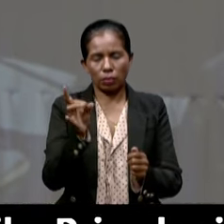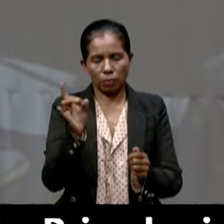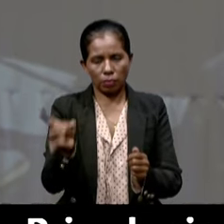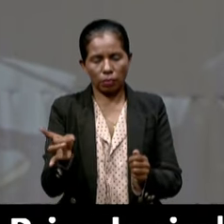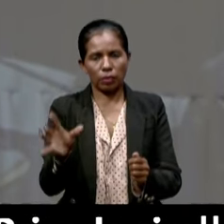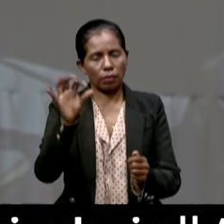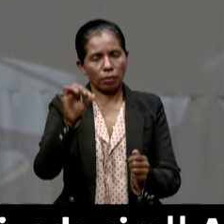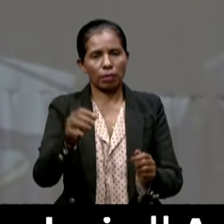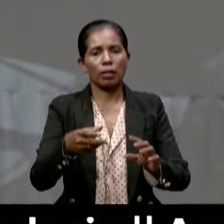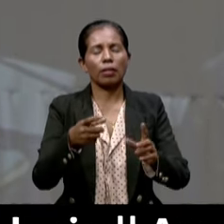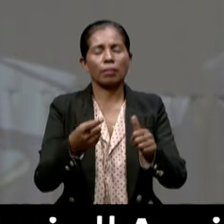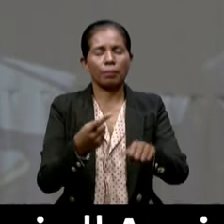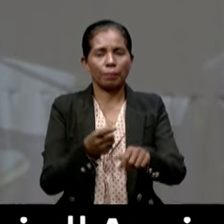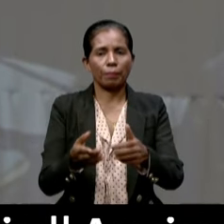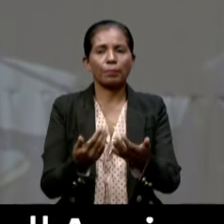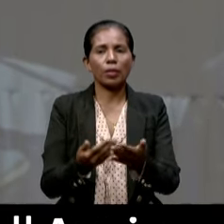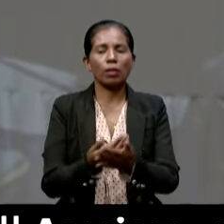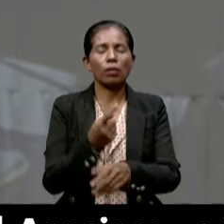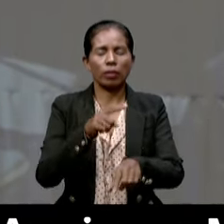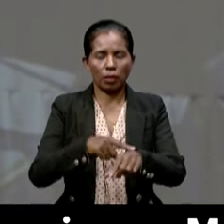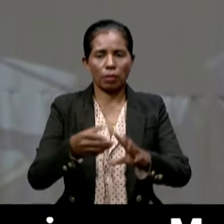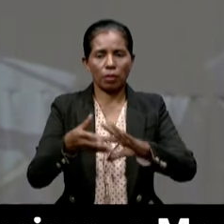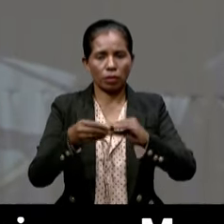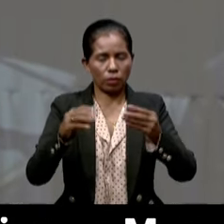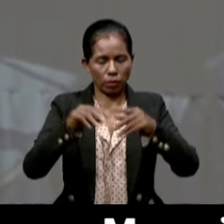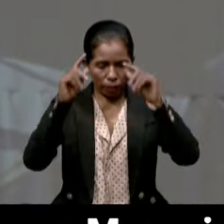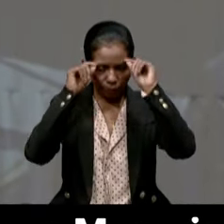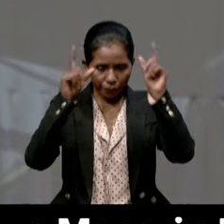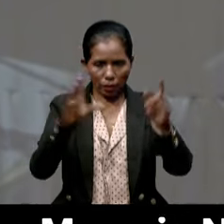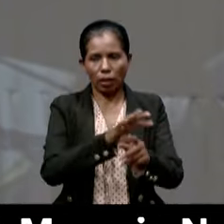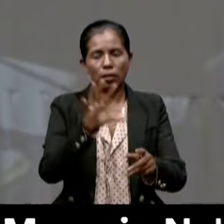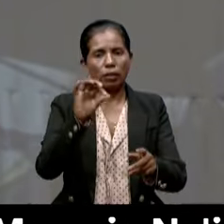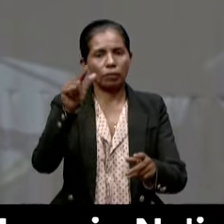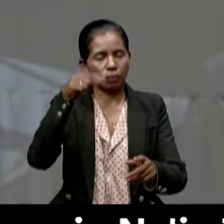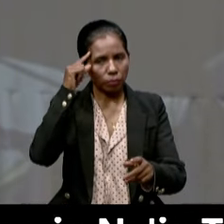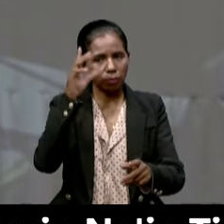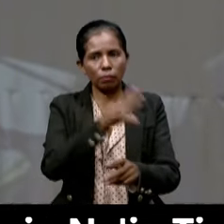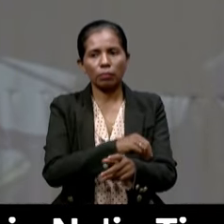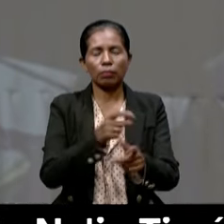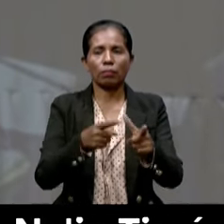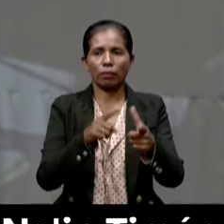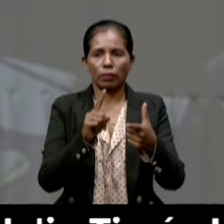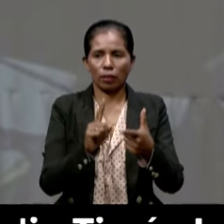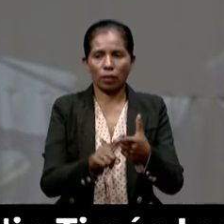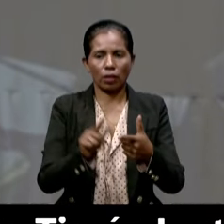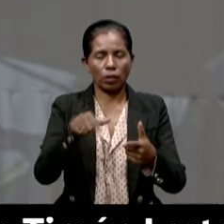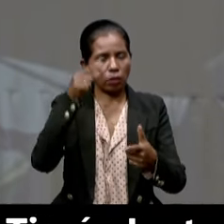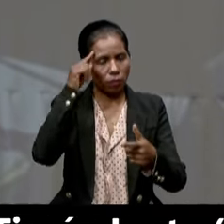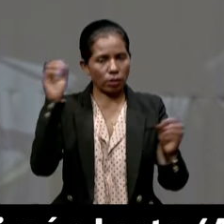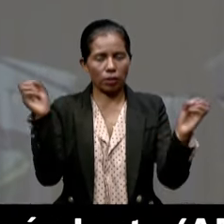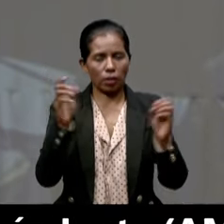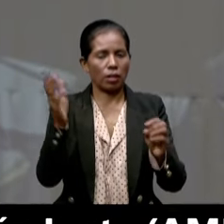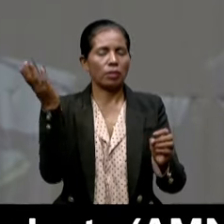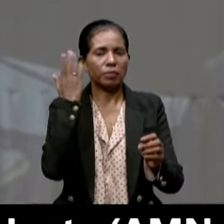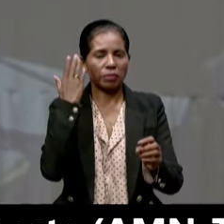acontece a história Timor-Lestenia. Non o governo Niaukur ma hasai record idene. No governo La Liga,